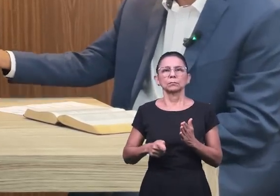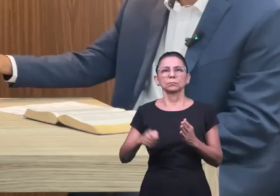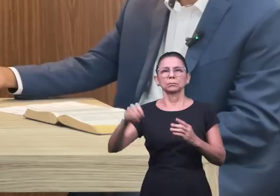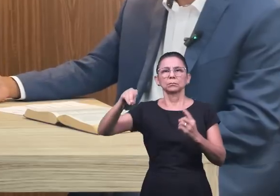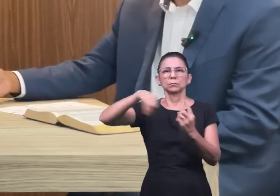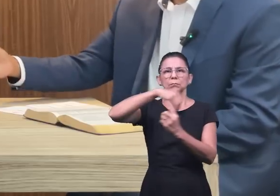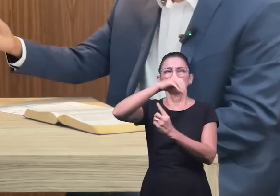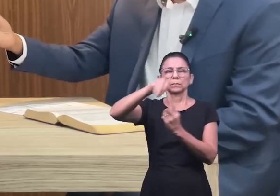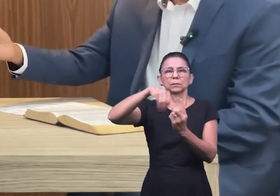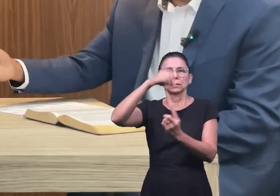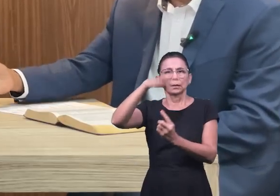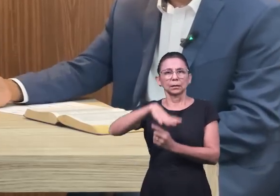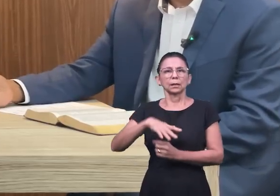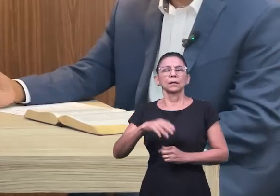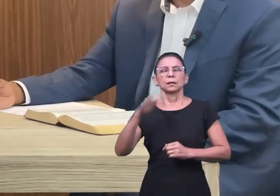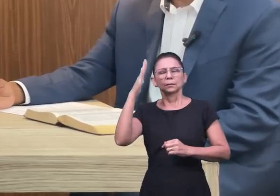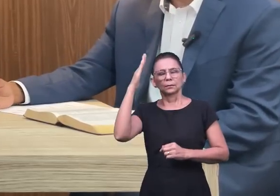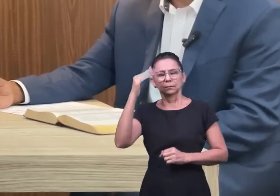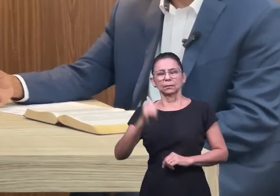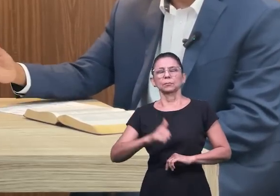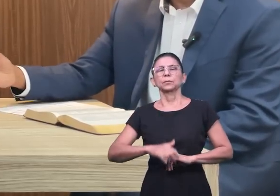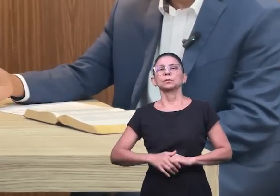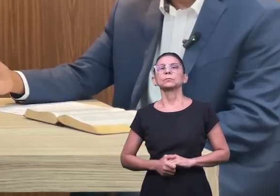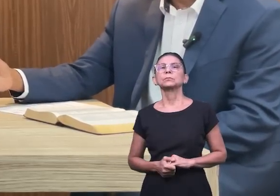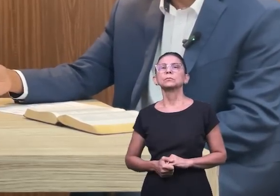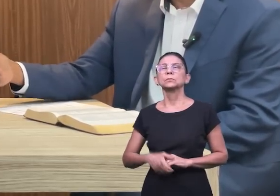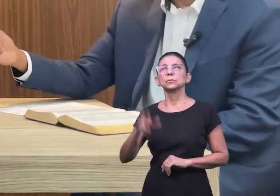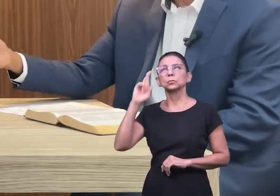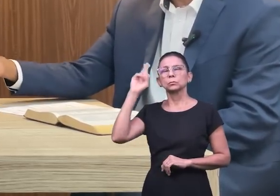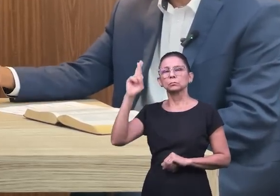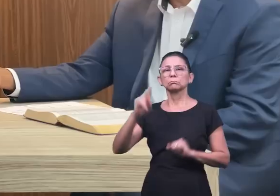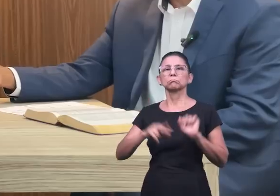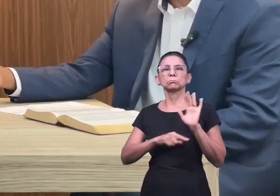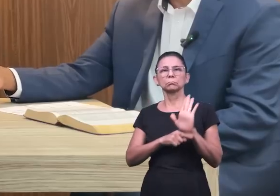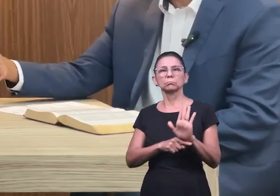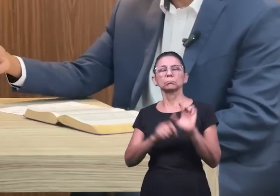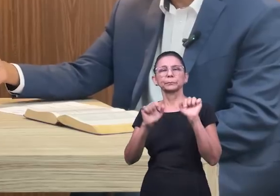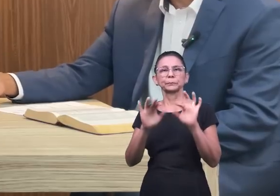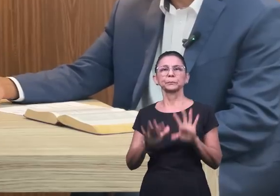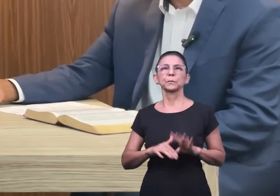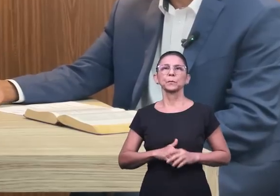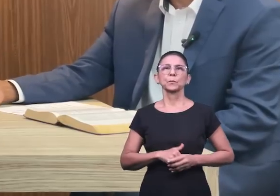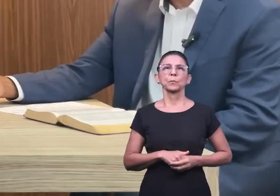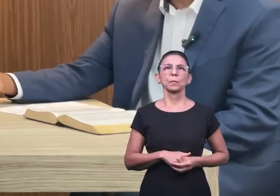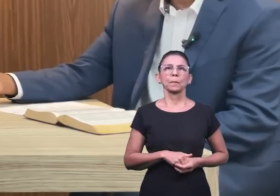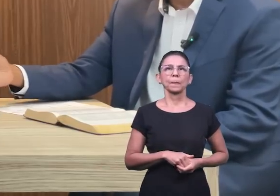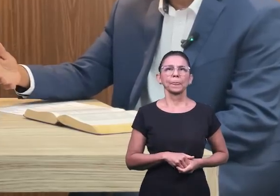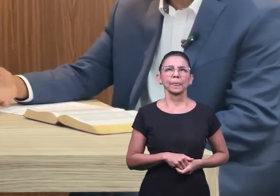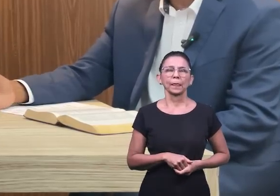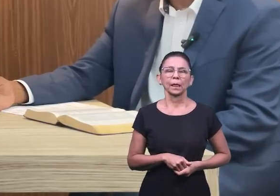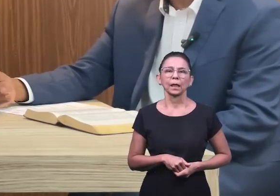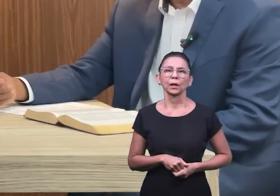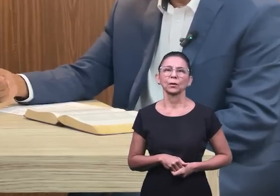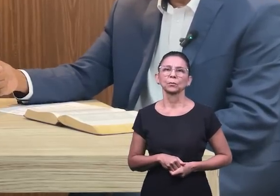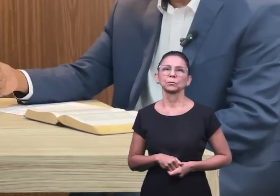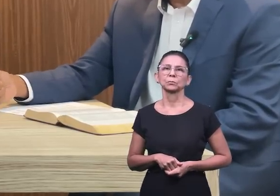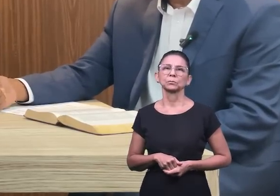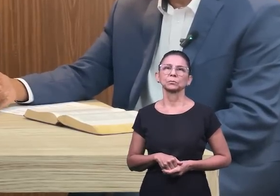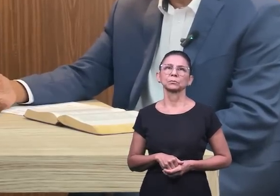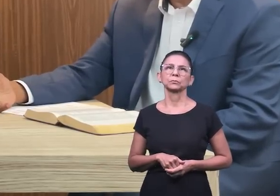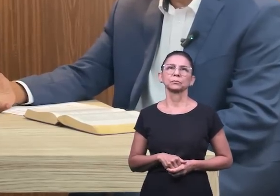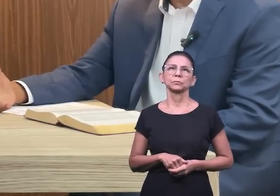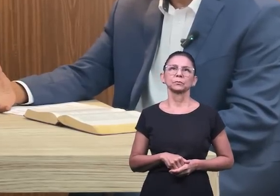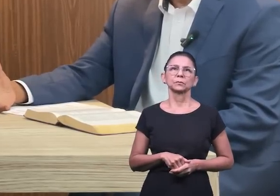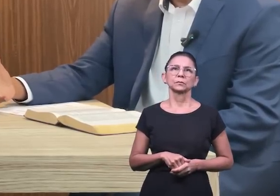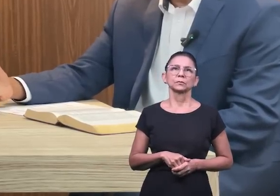se achando até impotentes, Justo. mas são valentes, sabem clamar, sabem usar as armas, os recursos, né, da graça, né? Eles